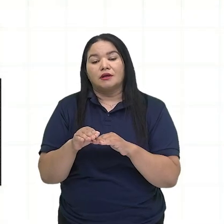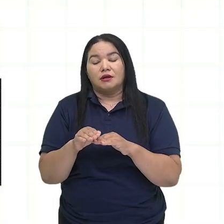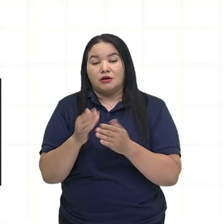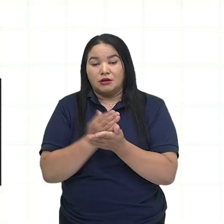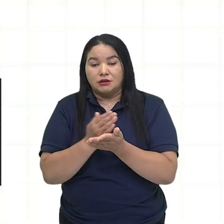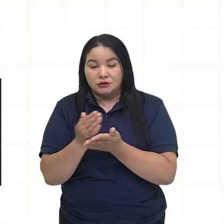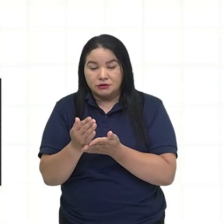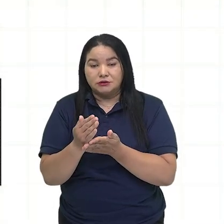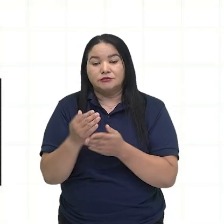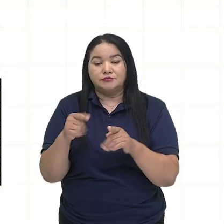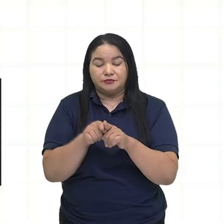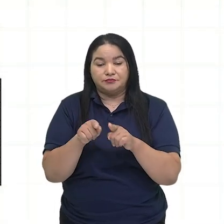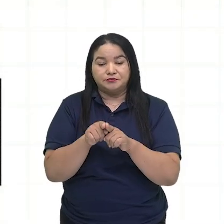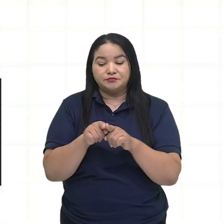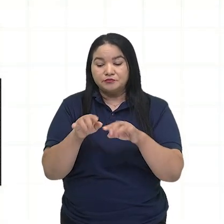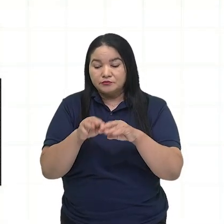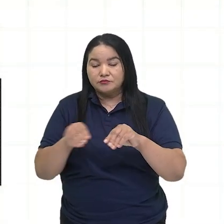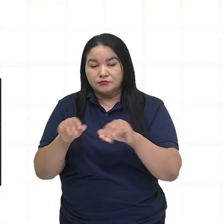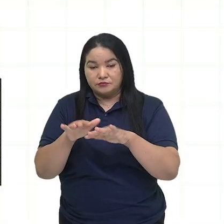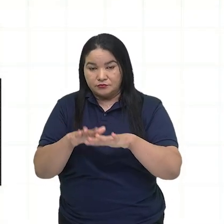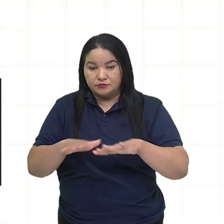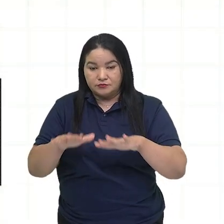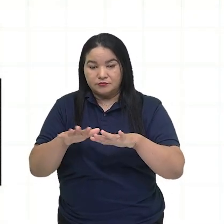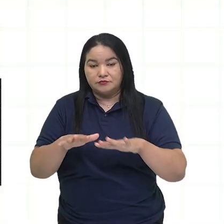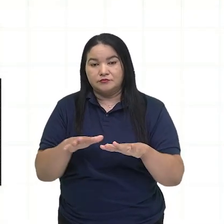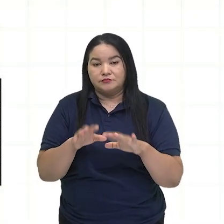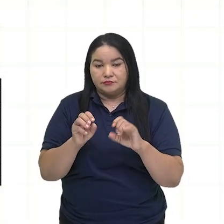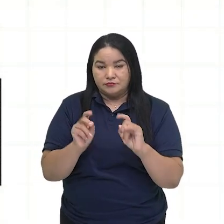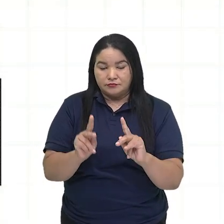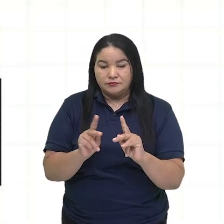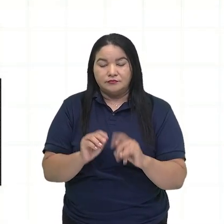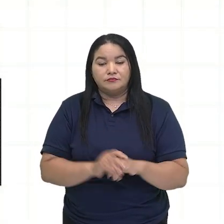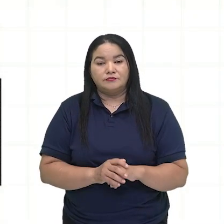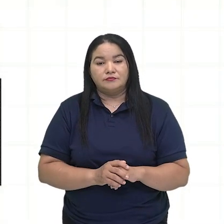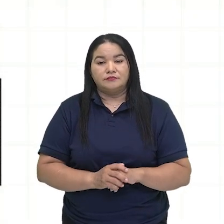de sedimentação, certo?